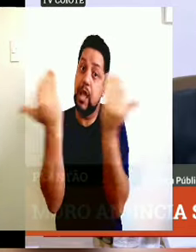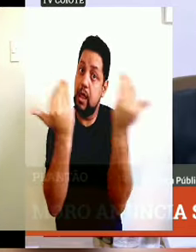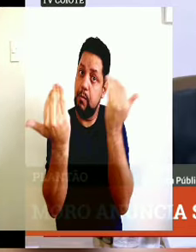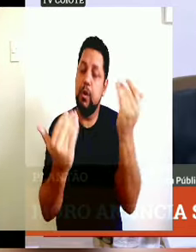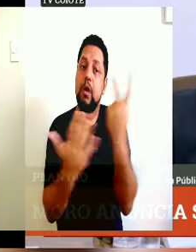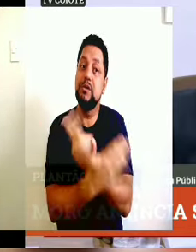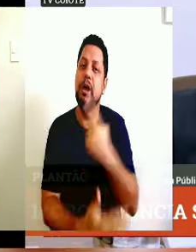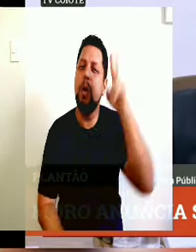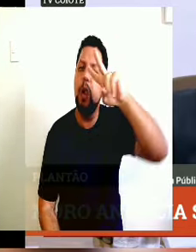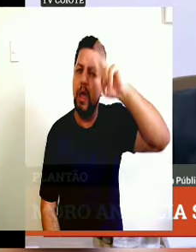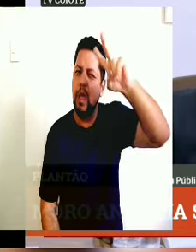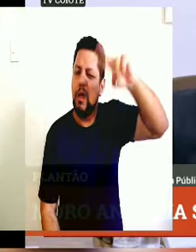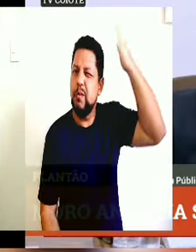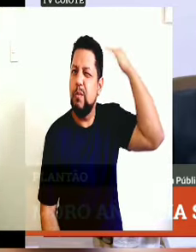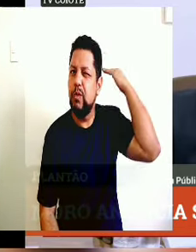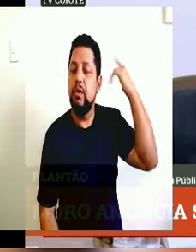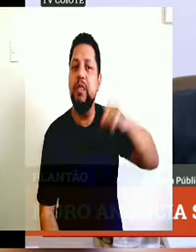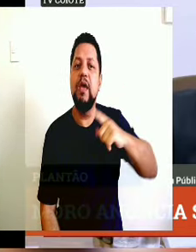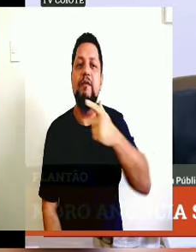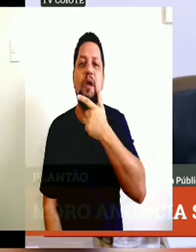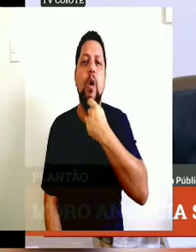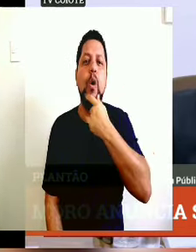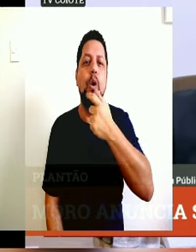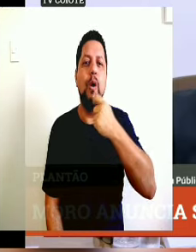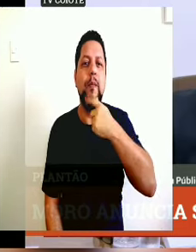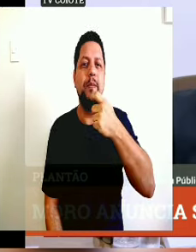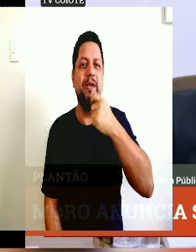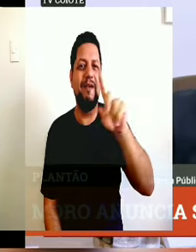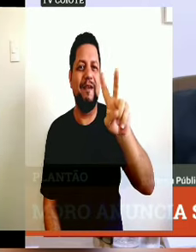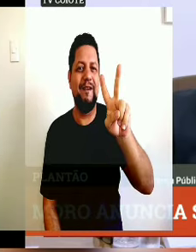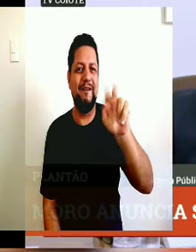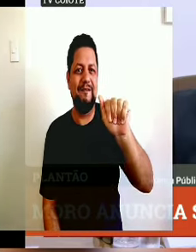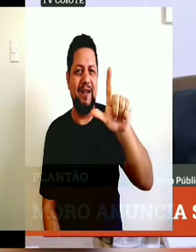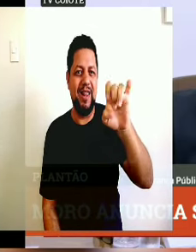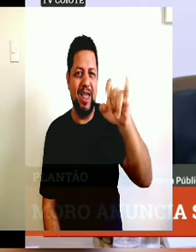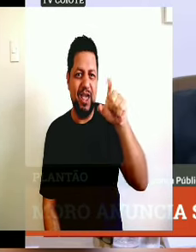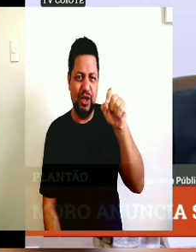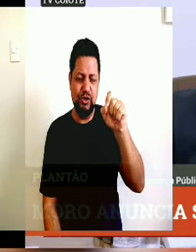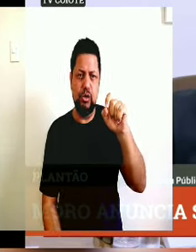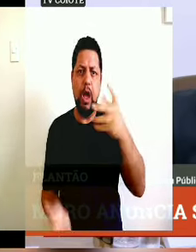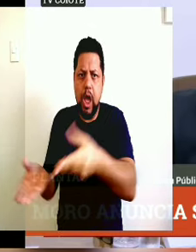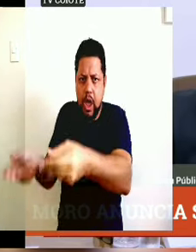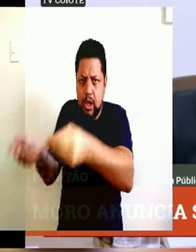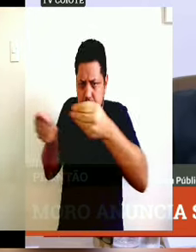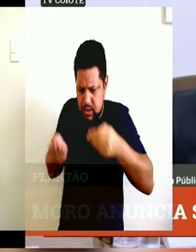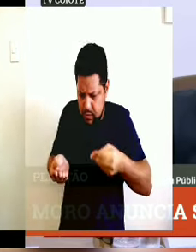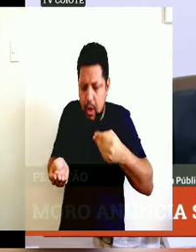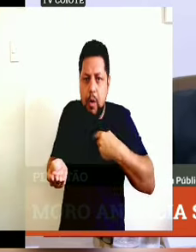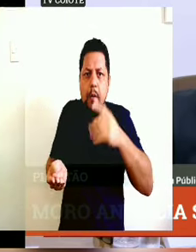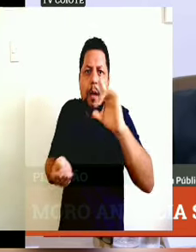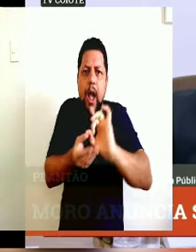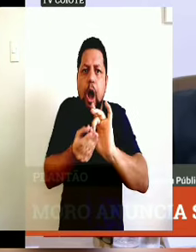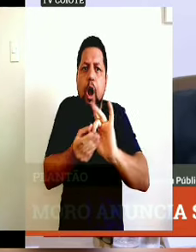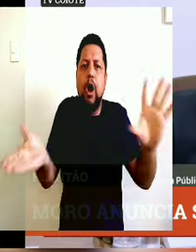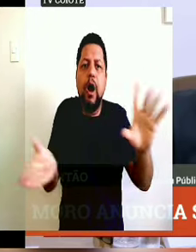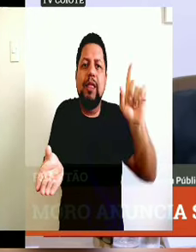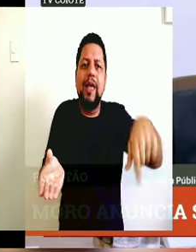foi o superintendente Maurício Valeixo que recebeu uma ordem de